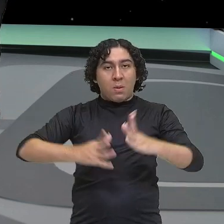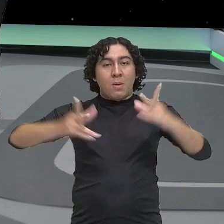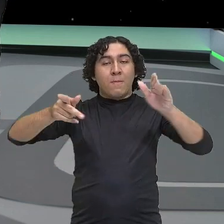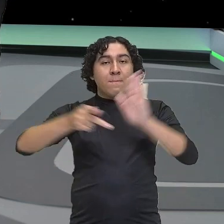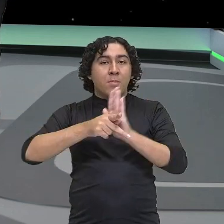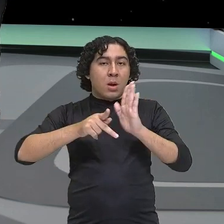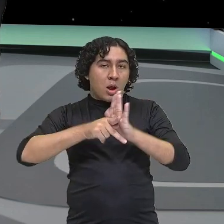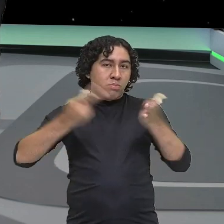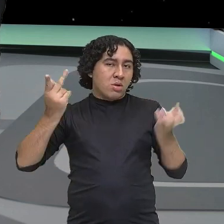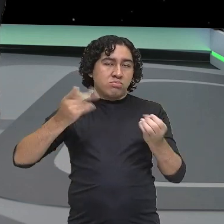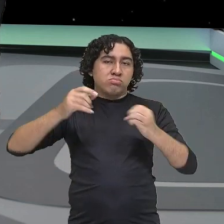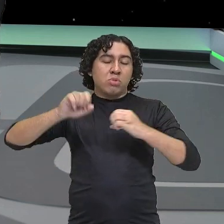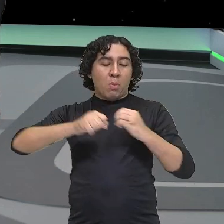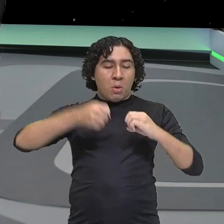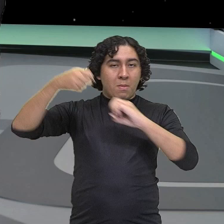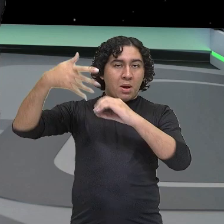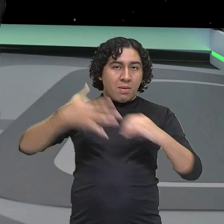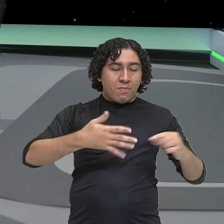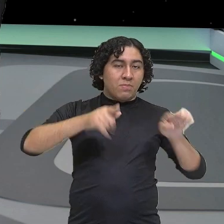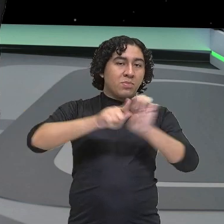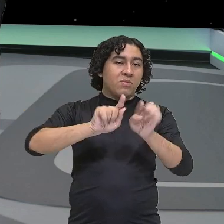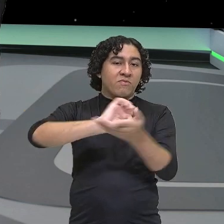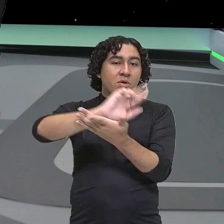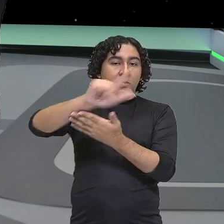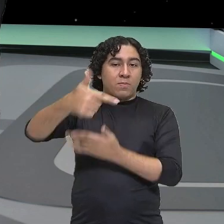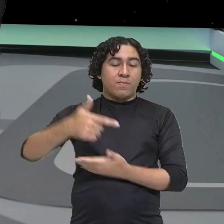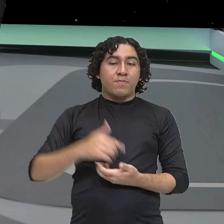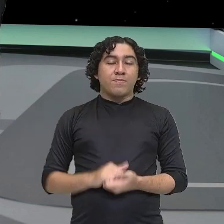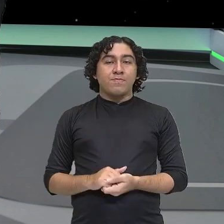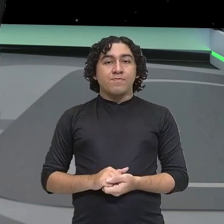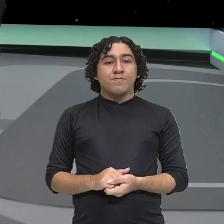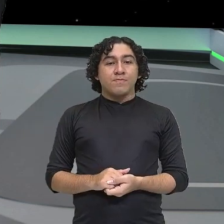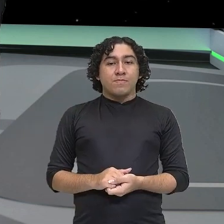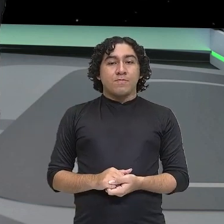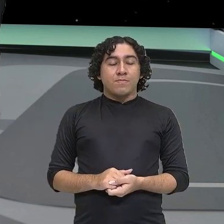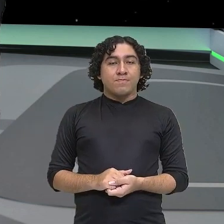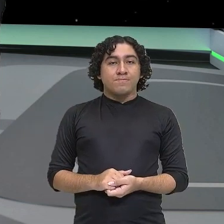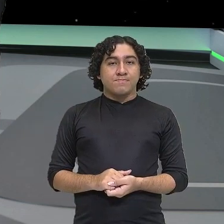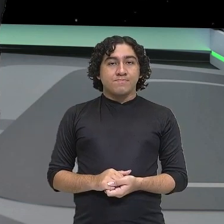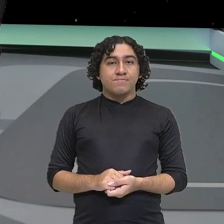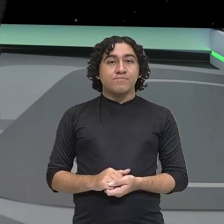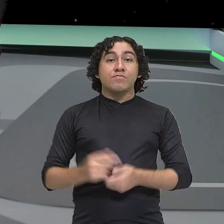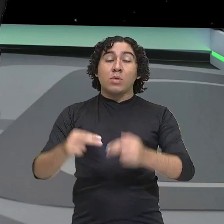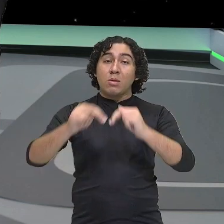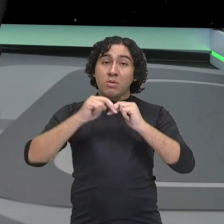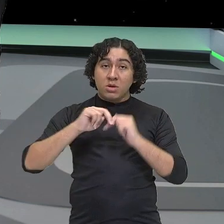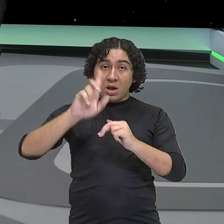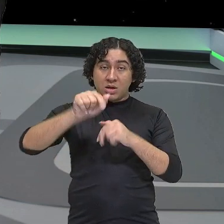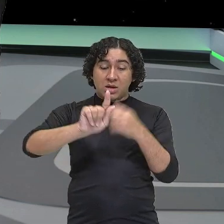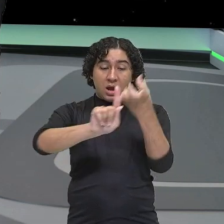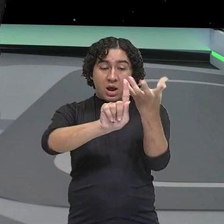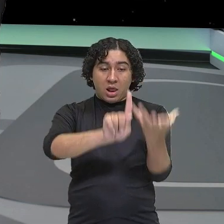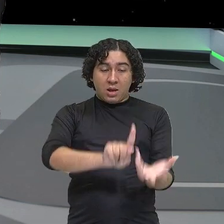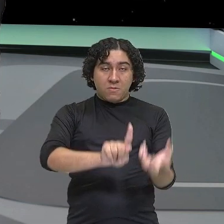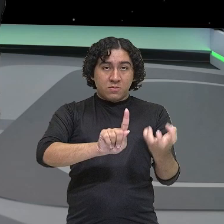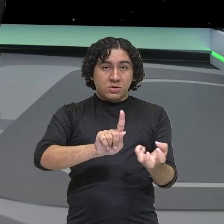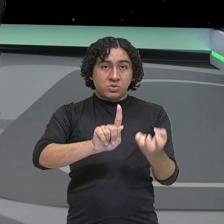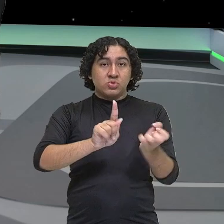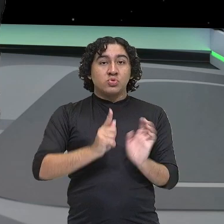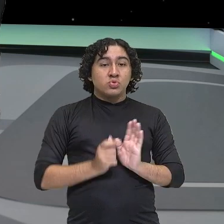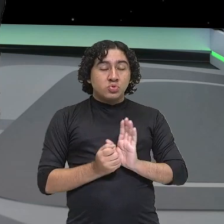entre outros. Então, com base nessa força gravitacional, surgiu